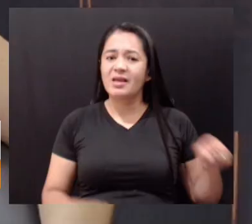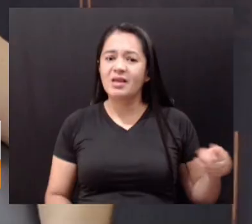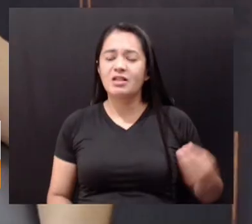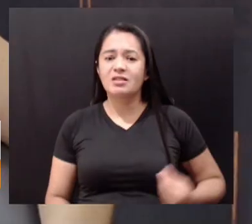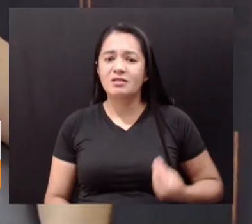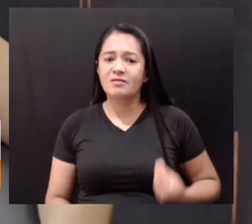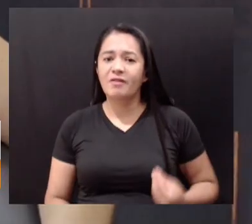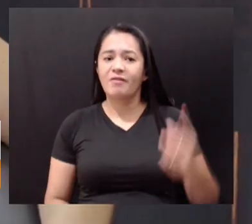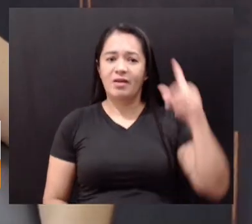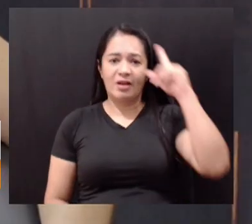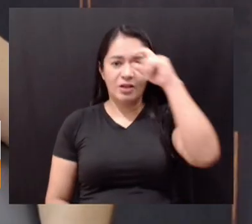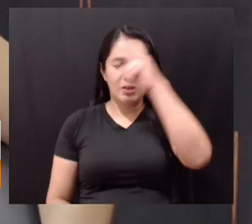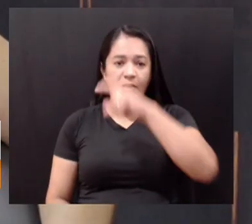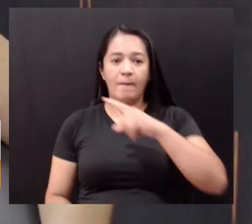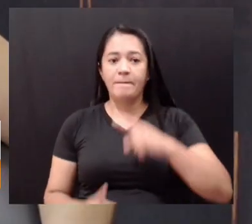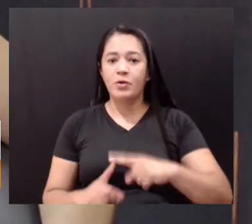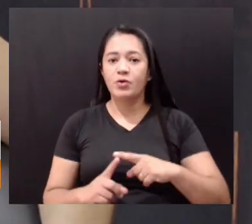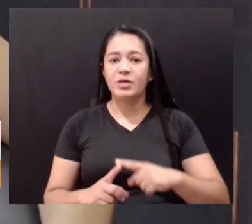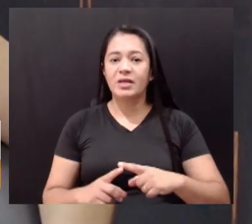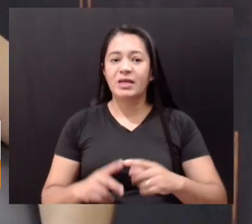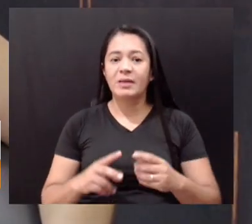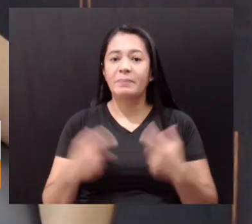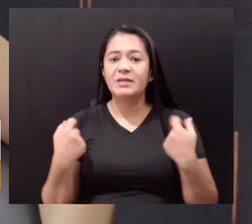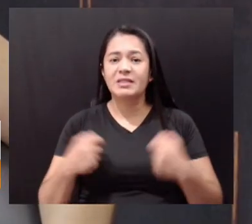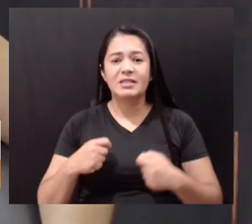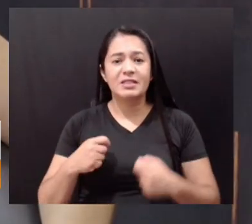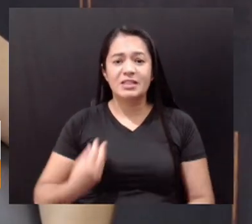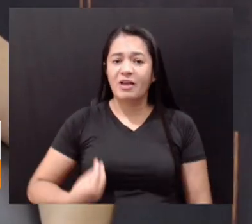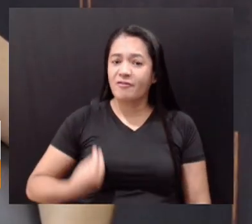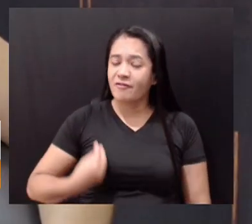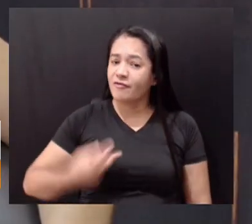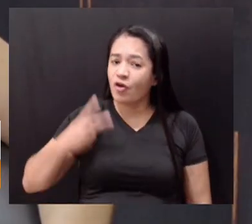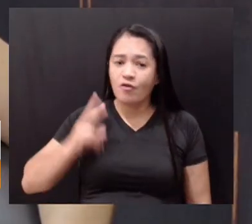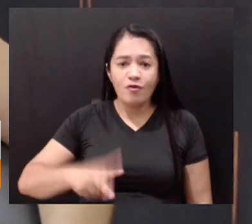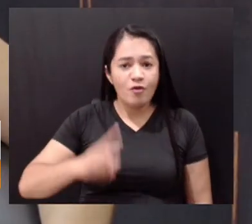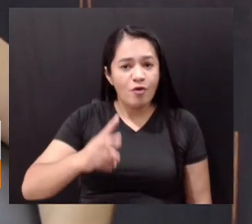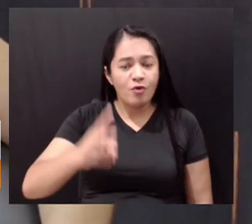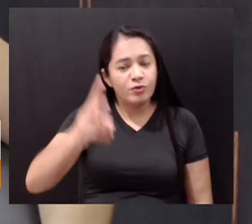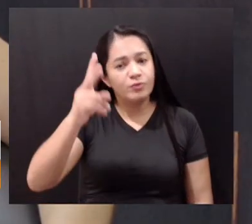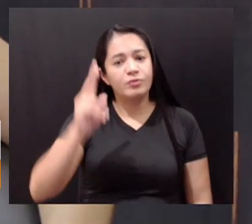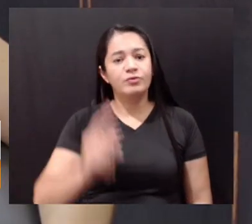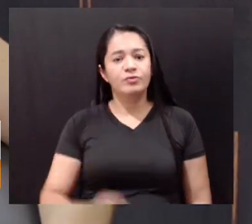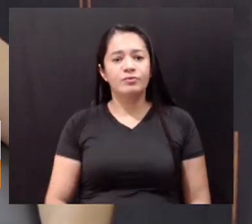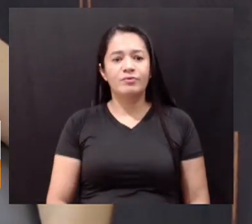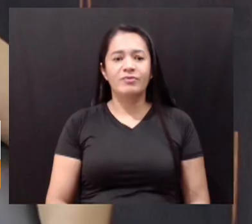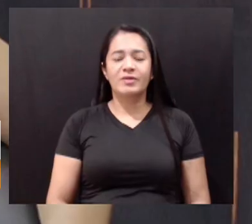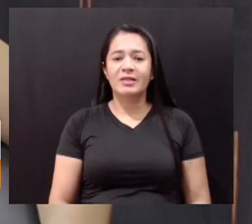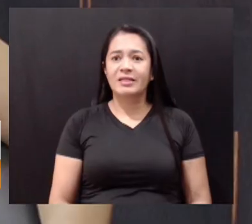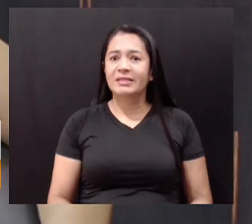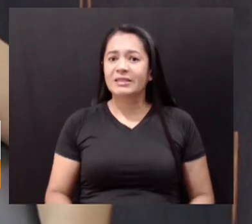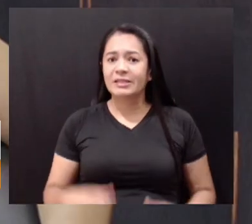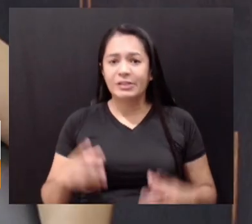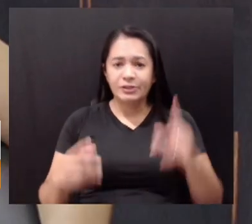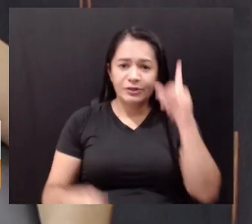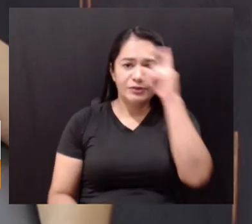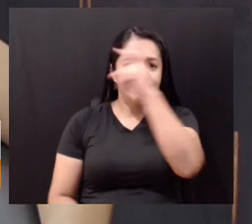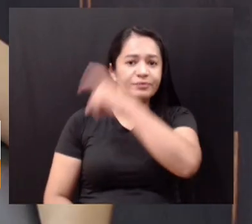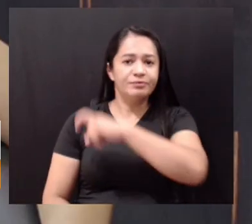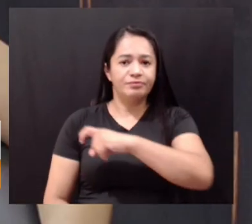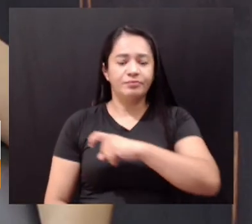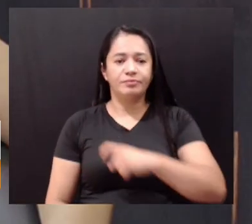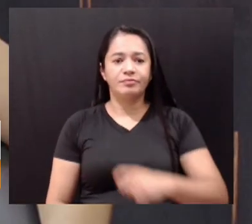era sobreviver, eles Uhum. vieram de um pós-guerra, era uma escassez muito grande. Então era um